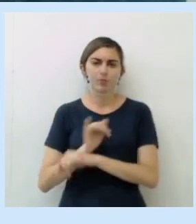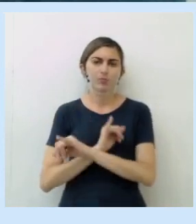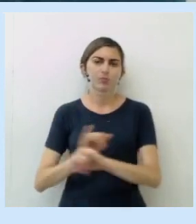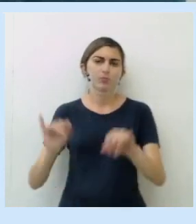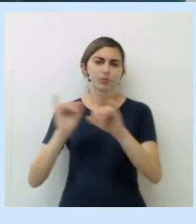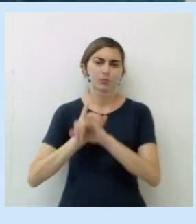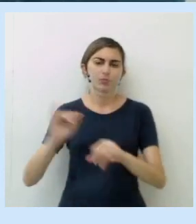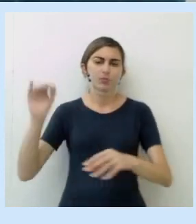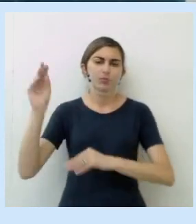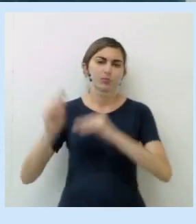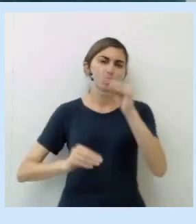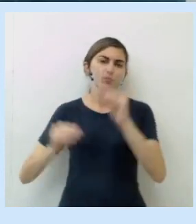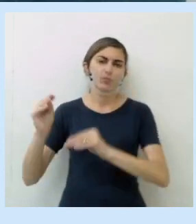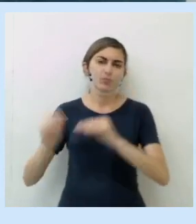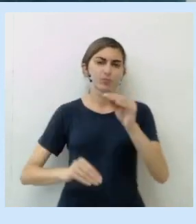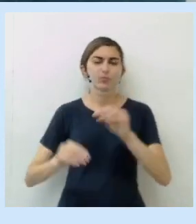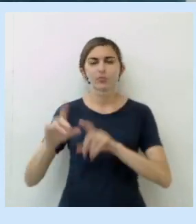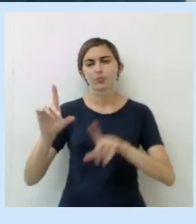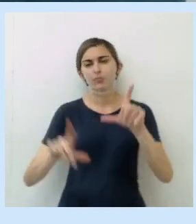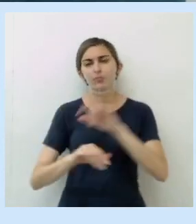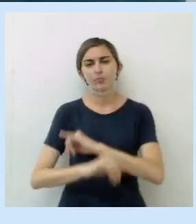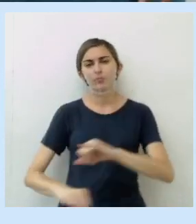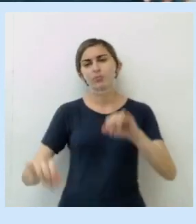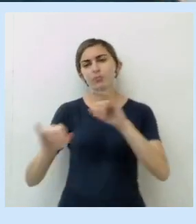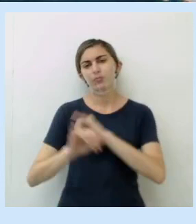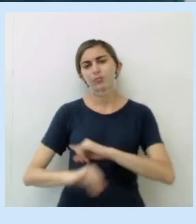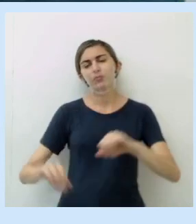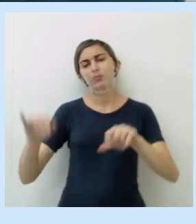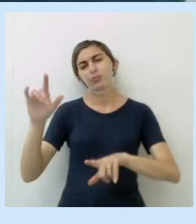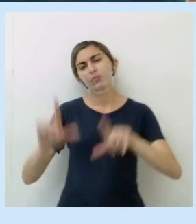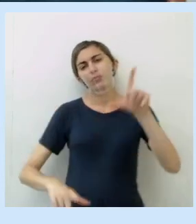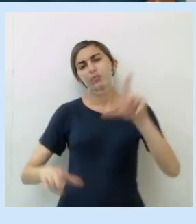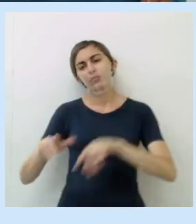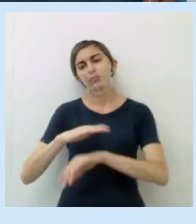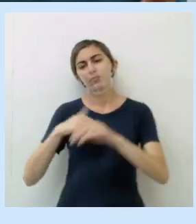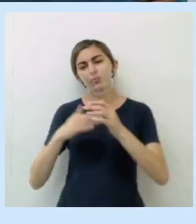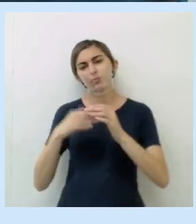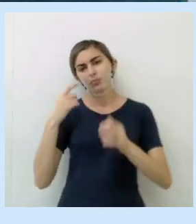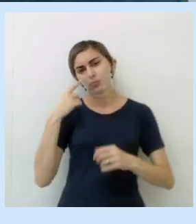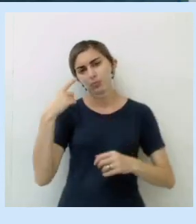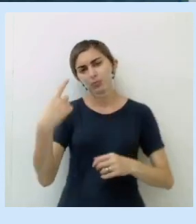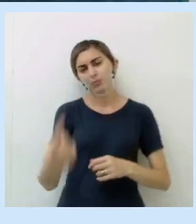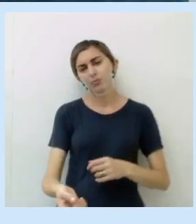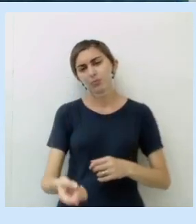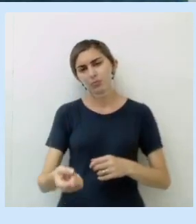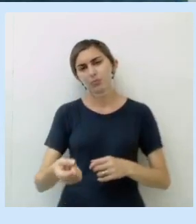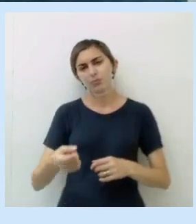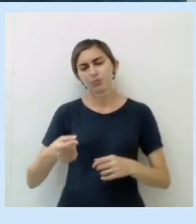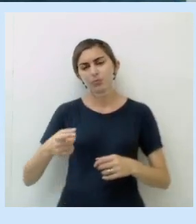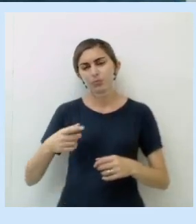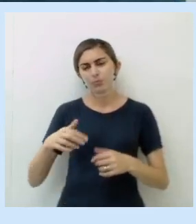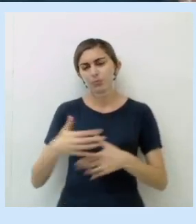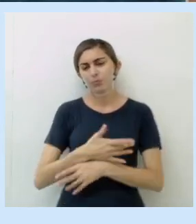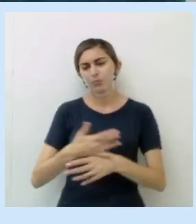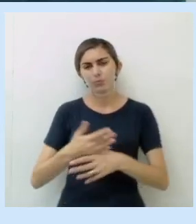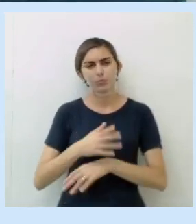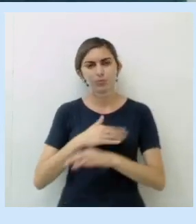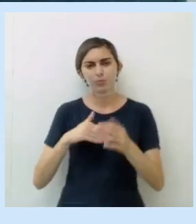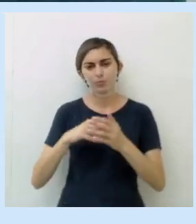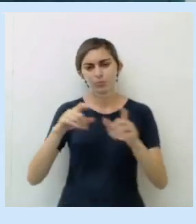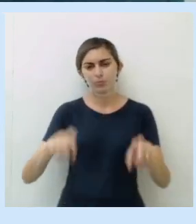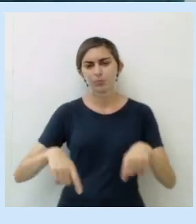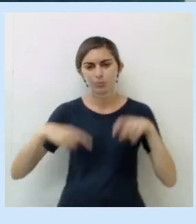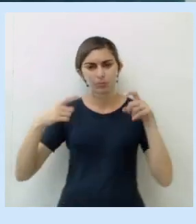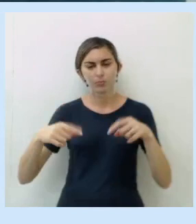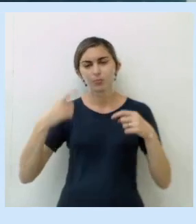noticiários, novelas, propagandas transmitidas pela TV, tá? Todas são vistas aí tanto pelo habitante urbano quanto pelo rural. Então a gente